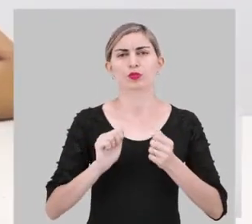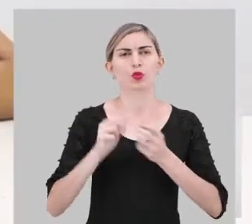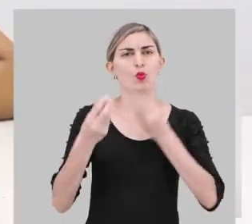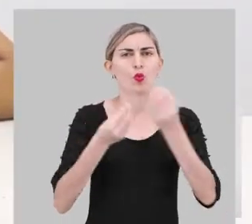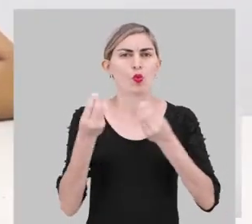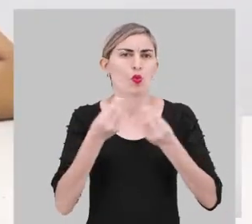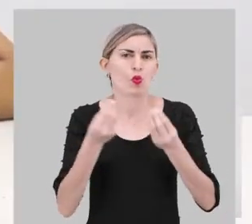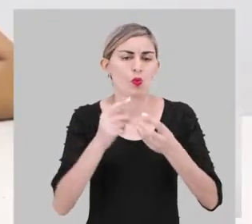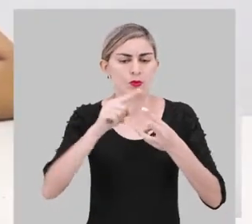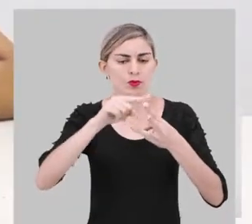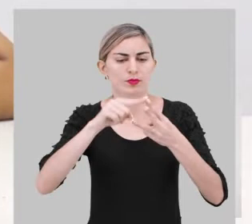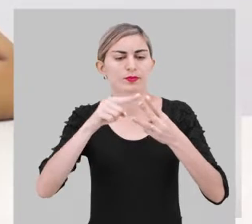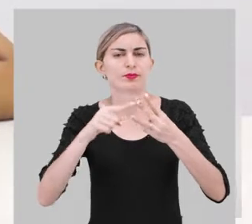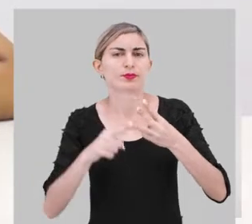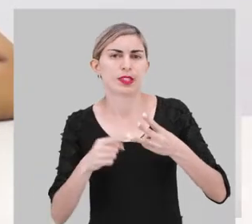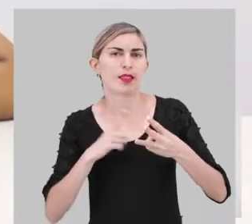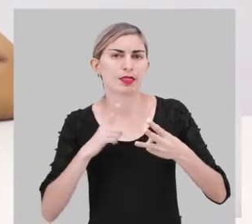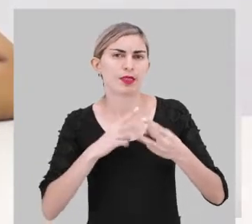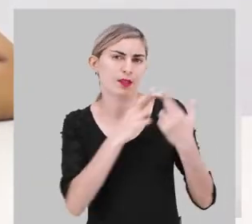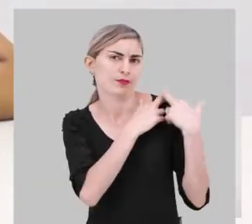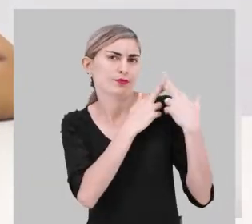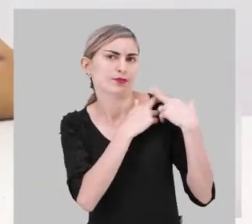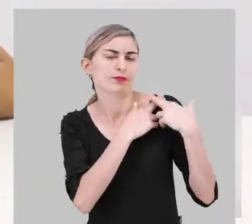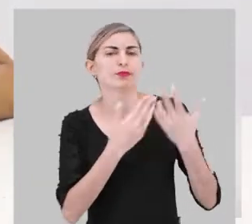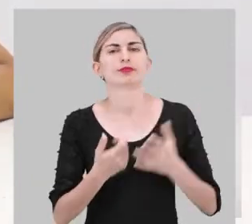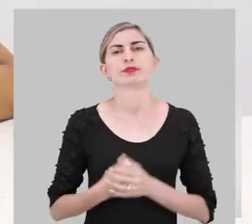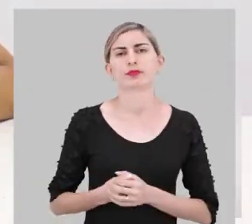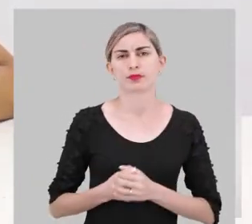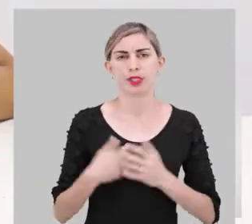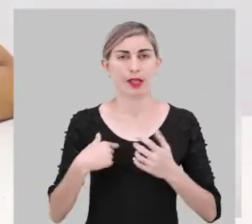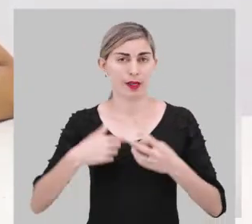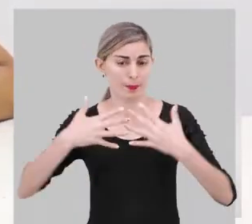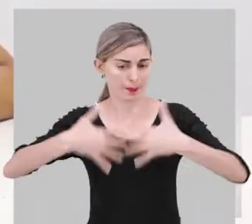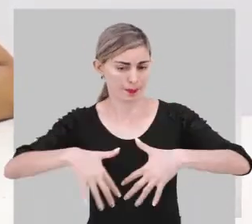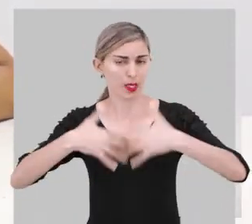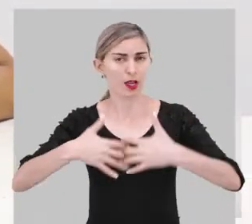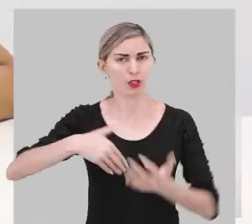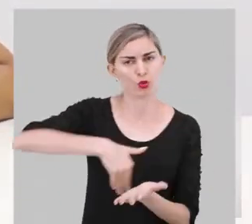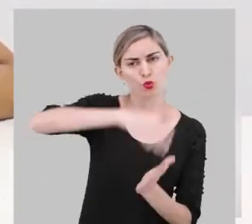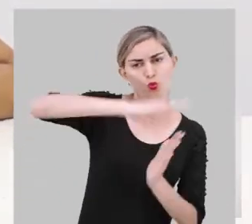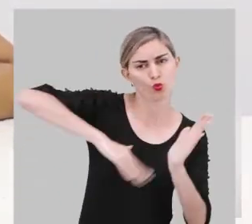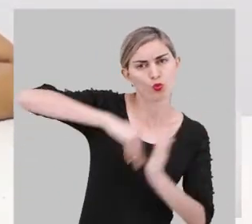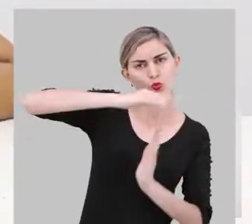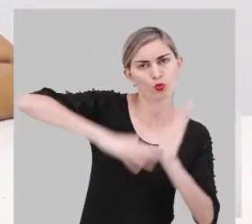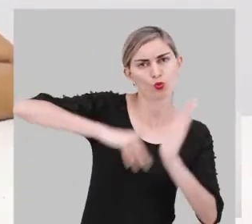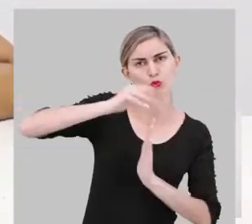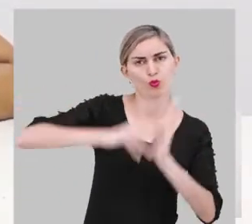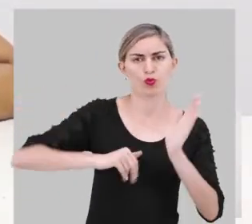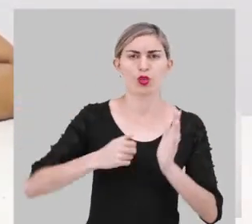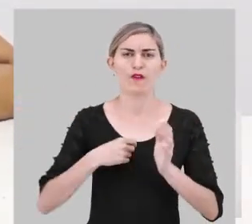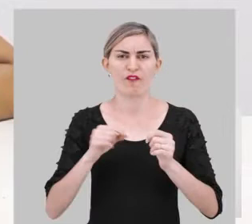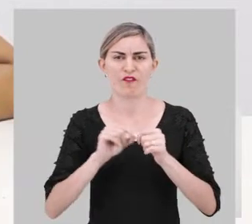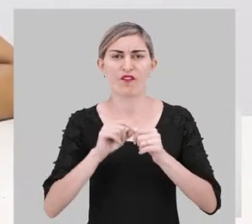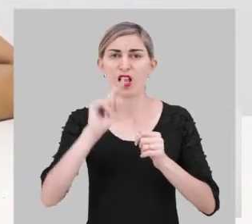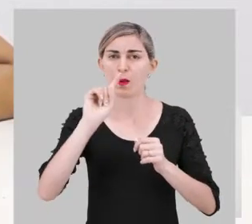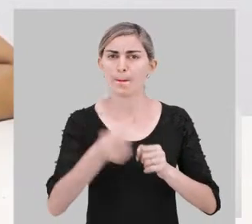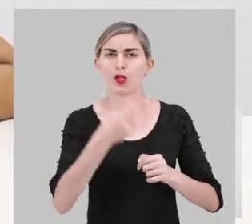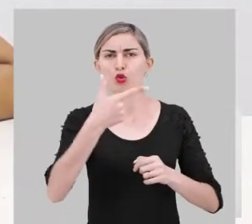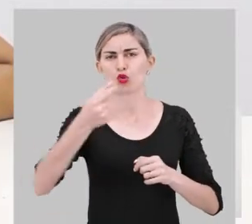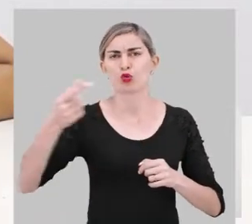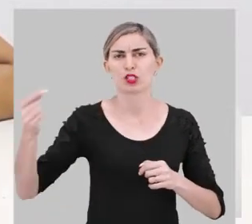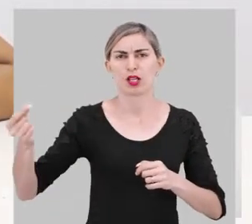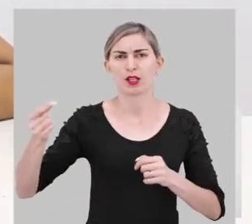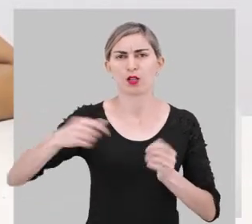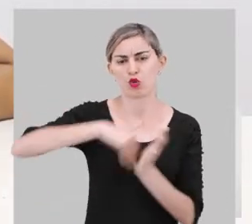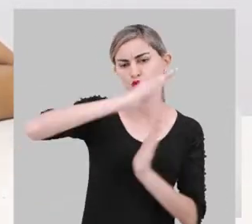um dos 3 equipamentos tem uma capacidade. A máquina de envernizamento tem a capacidade de produzir 1.200